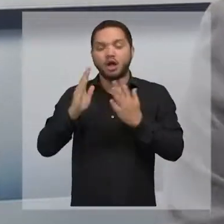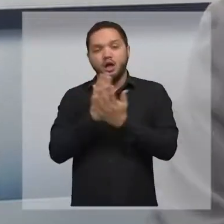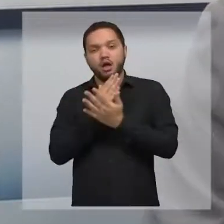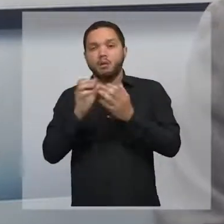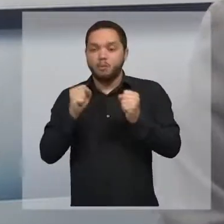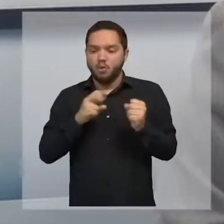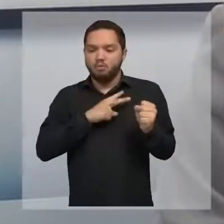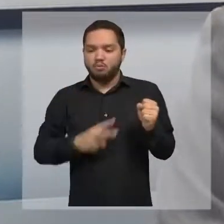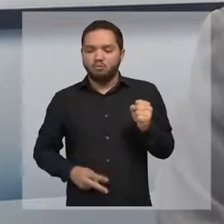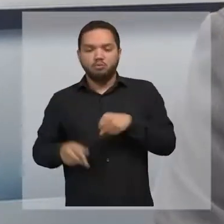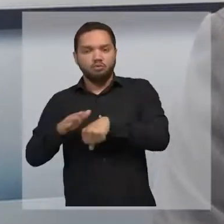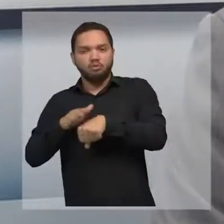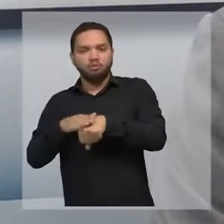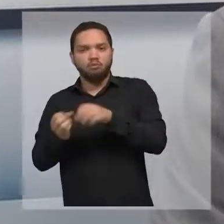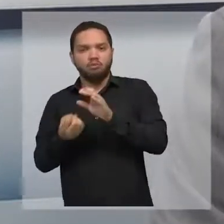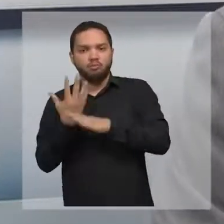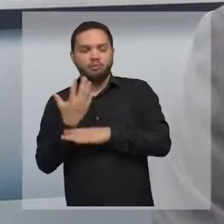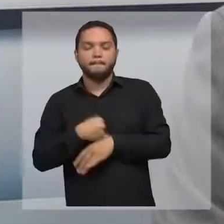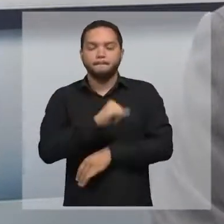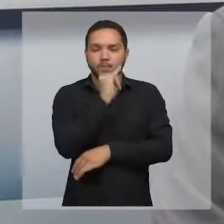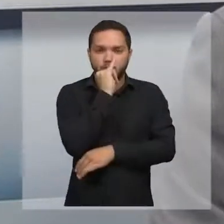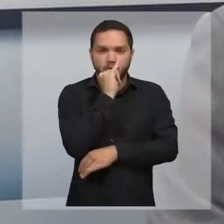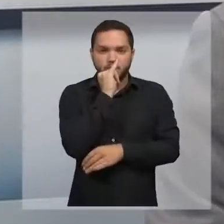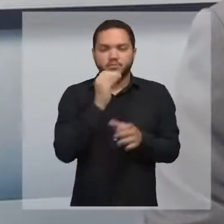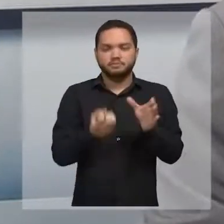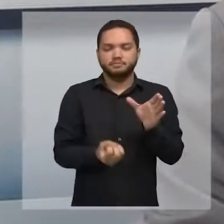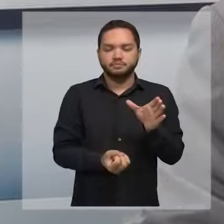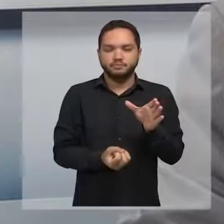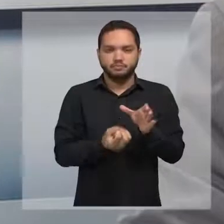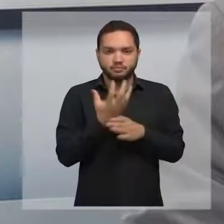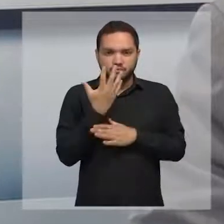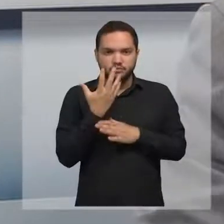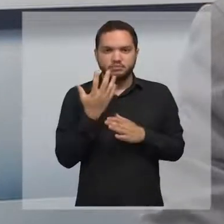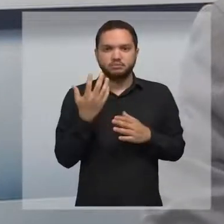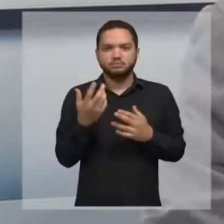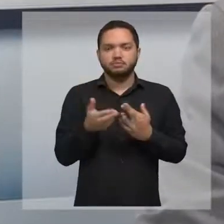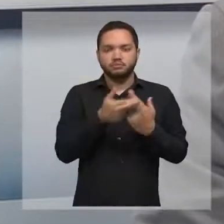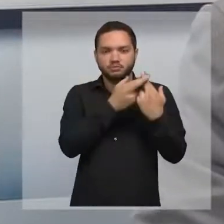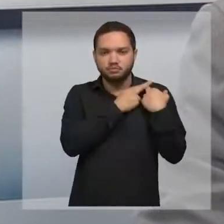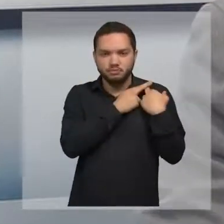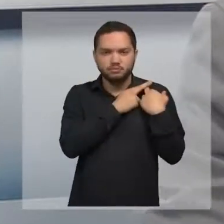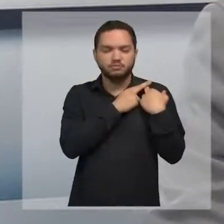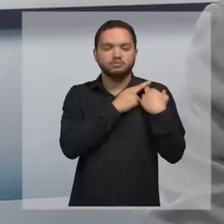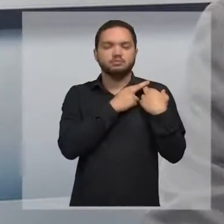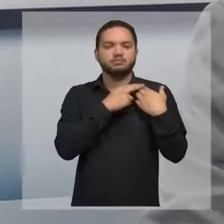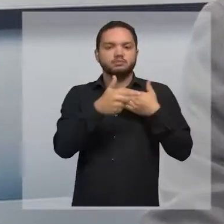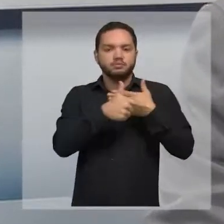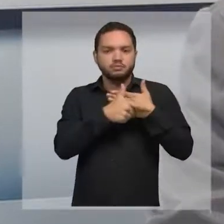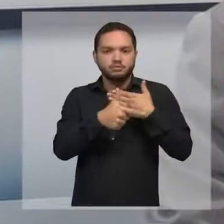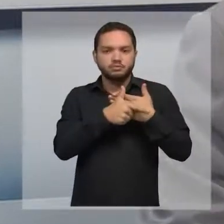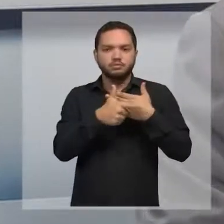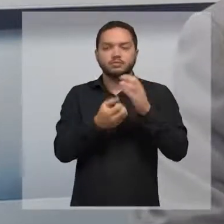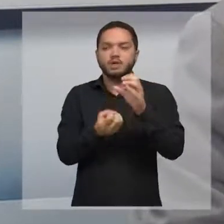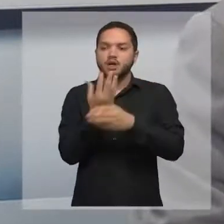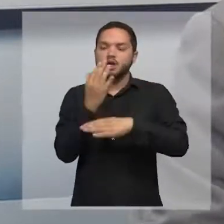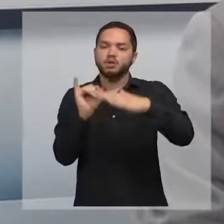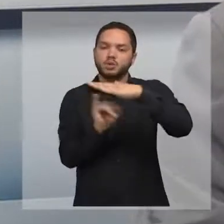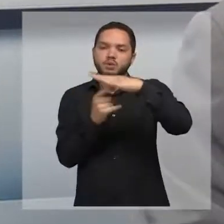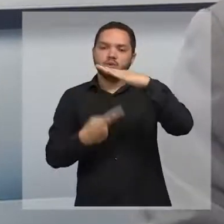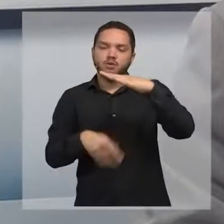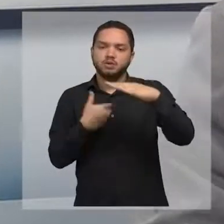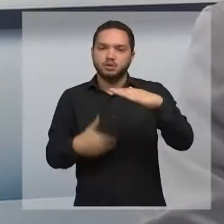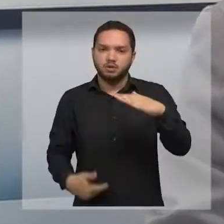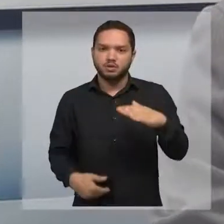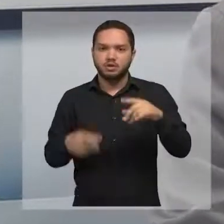ser apresentadas pelos vereadores. Matérias como criação de atribuições, criação de órgãos da administração